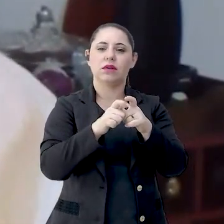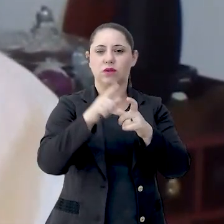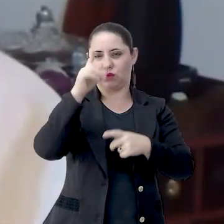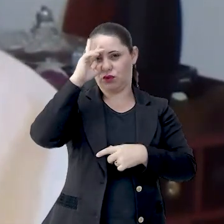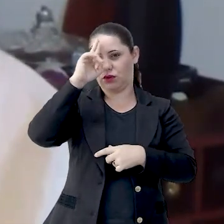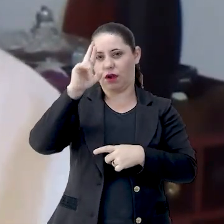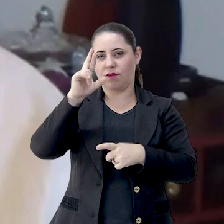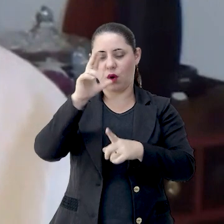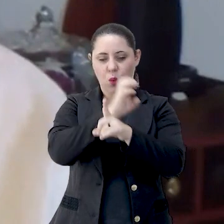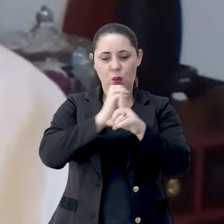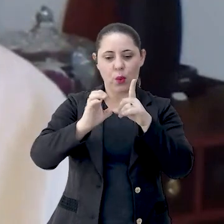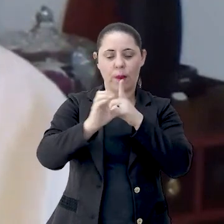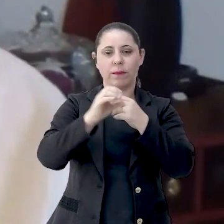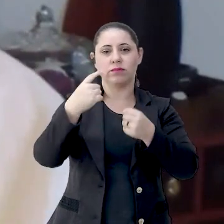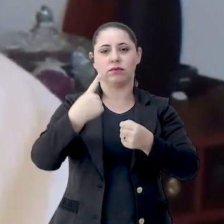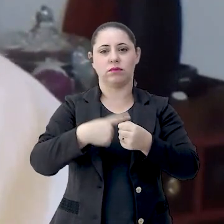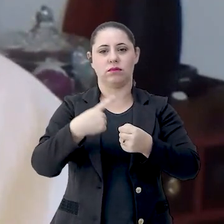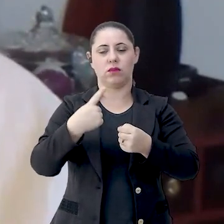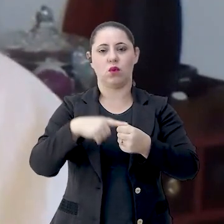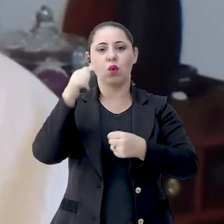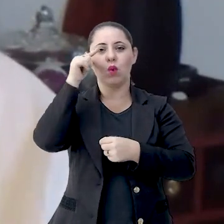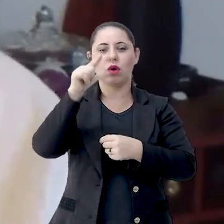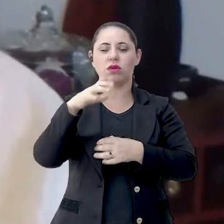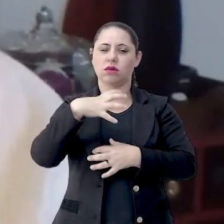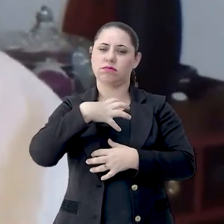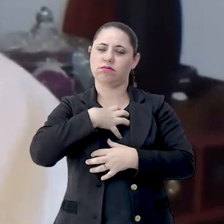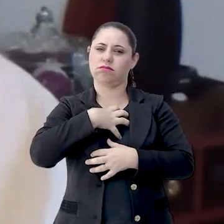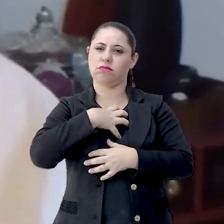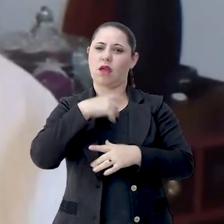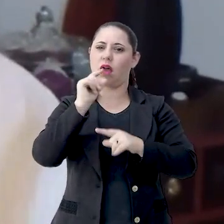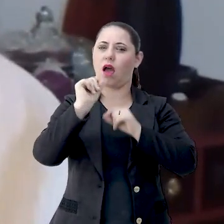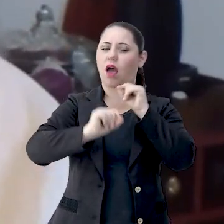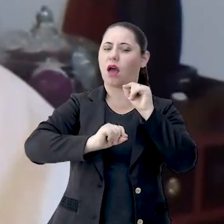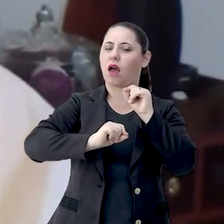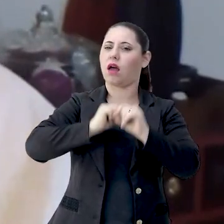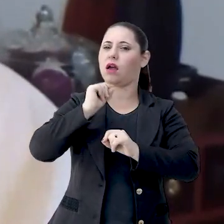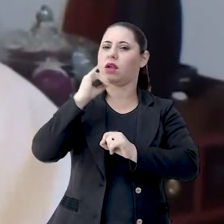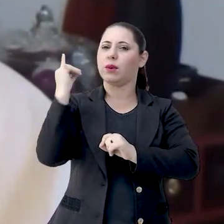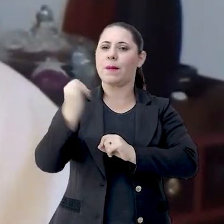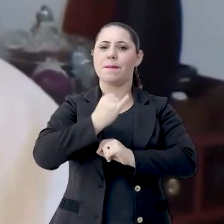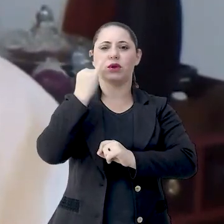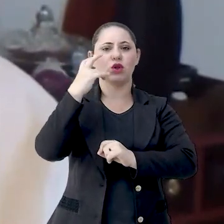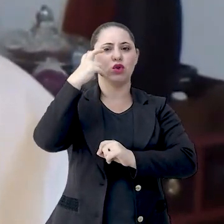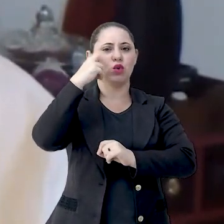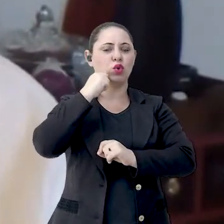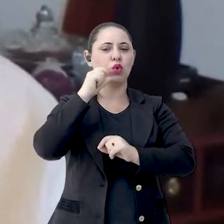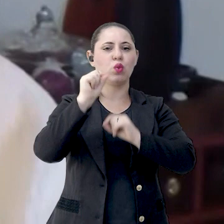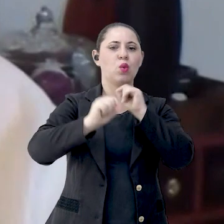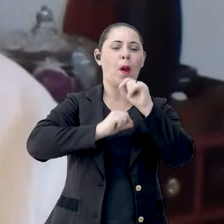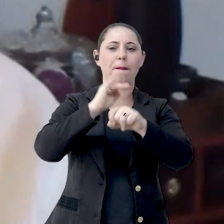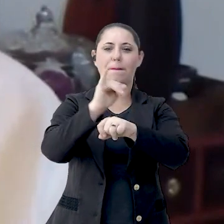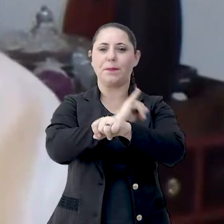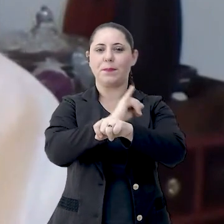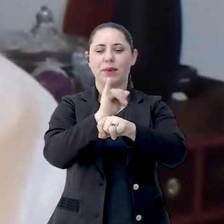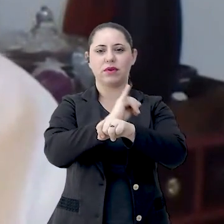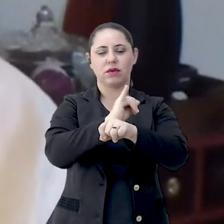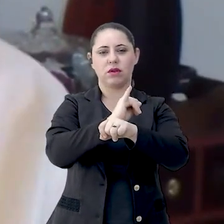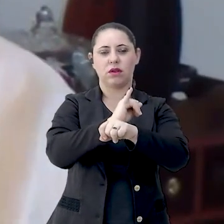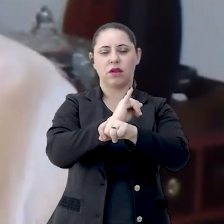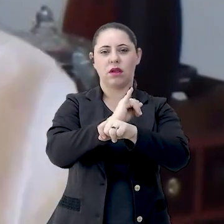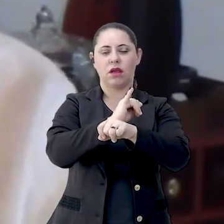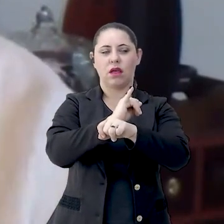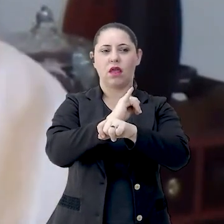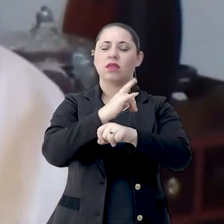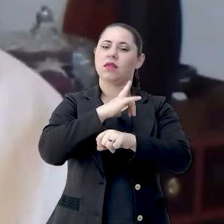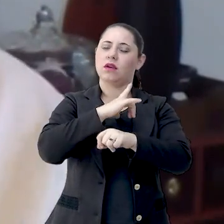associações de empresários, com toda a comunidade do município, conseguir sensibilizar a importância da adoção das medidas,